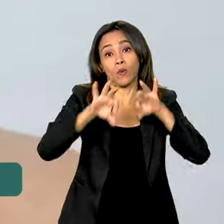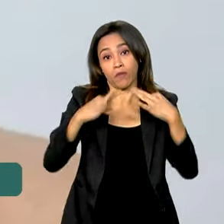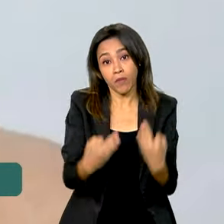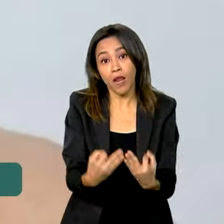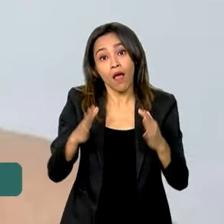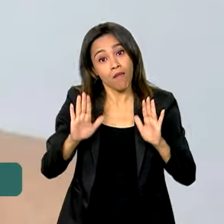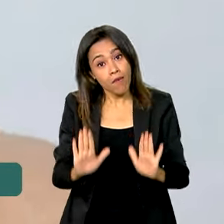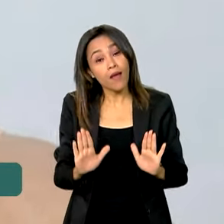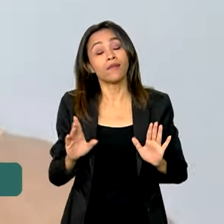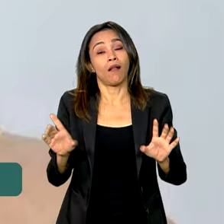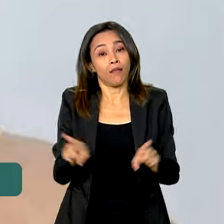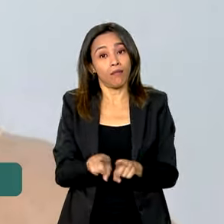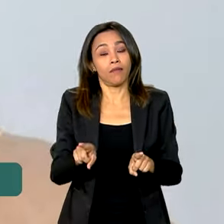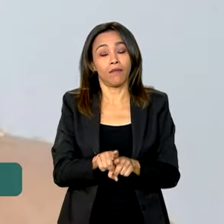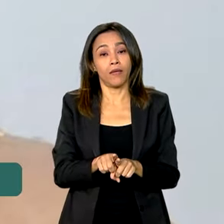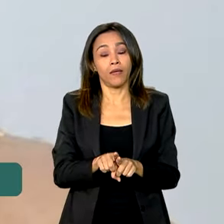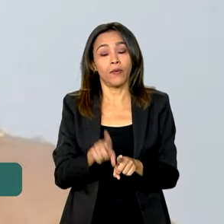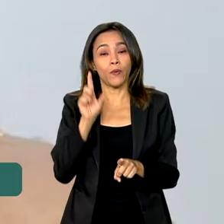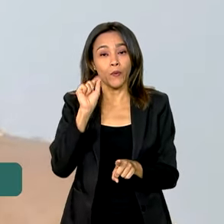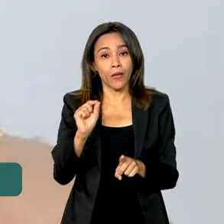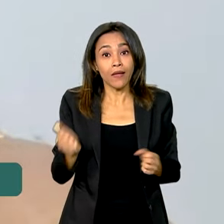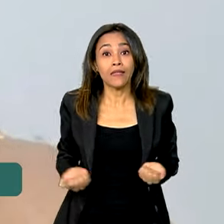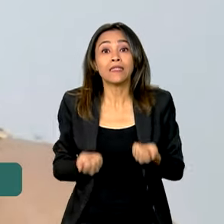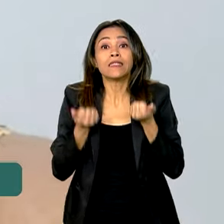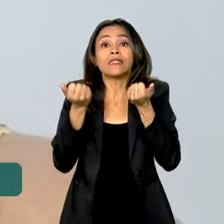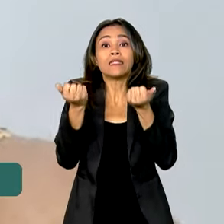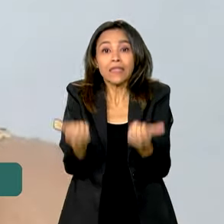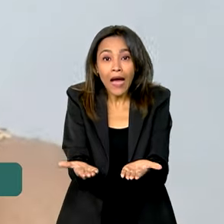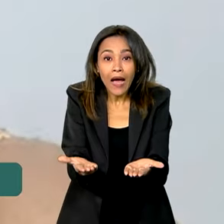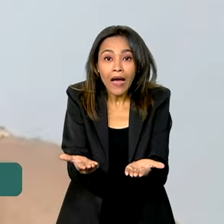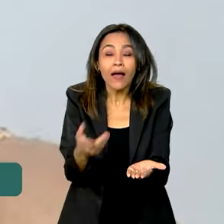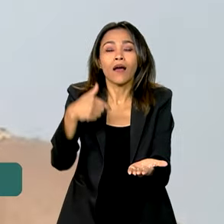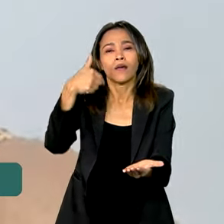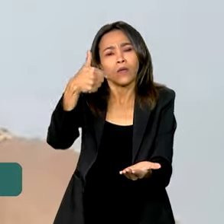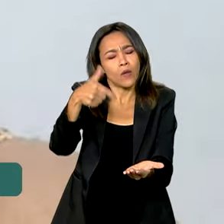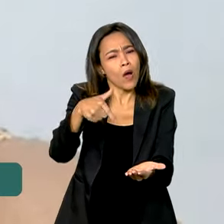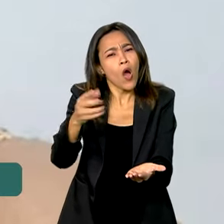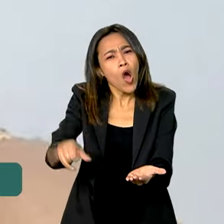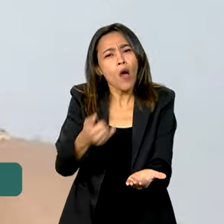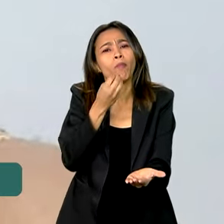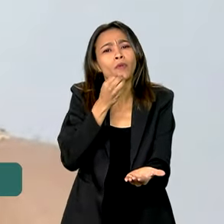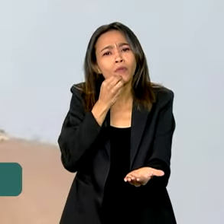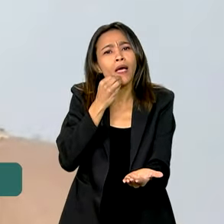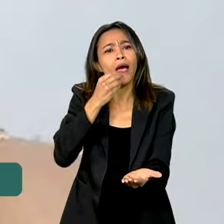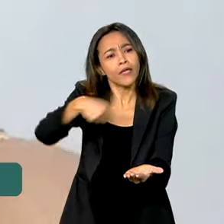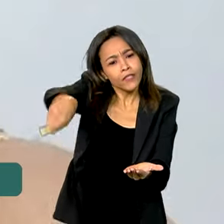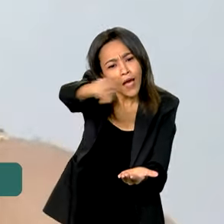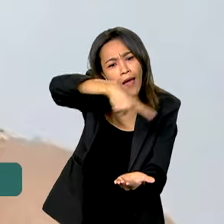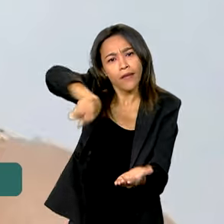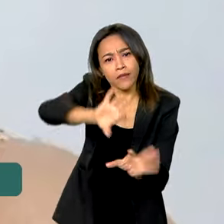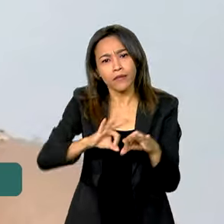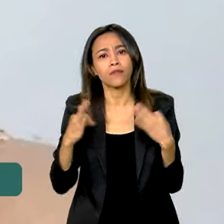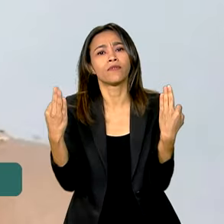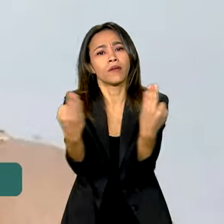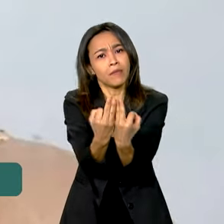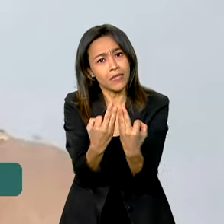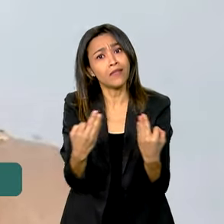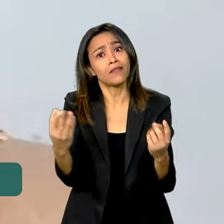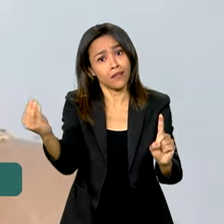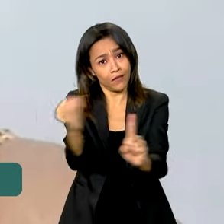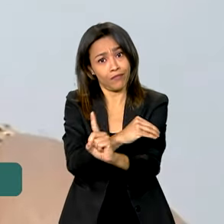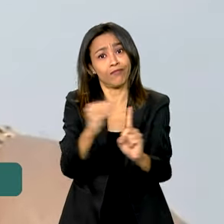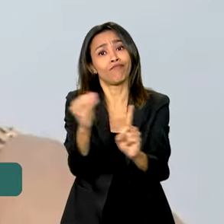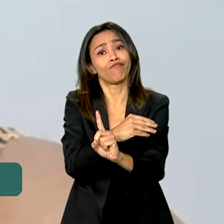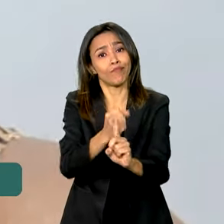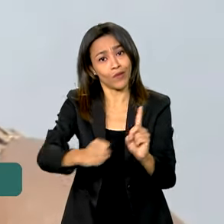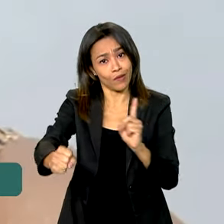ela finda também priorizando e dando oportunidade às famílias da cidade, que passam por esse processo de vulnerabilidade